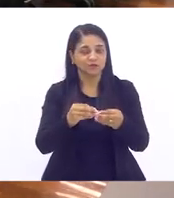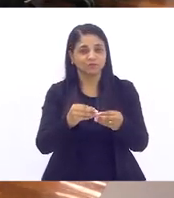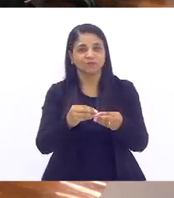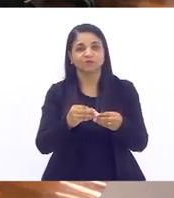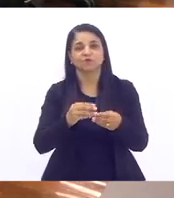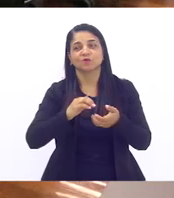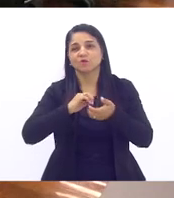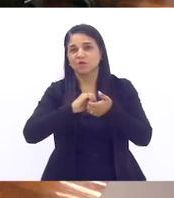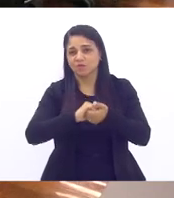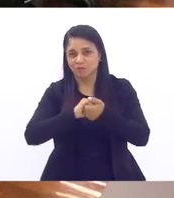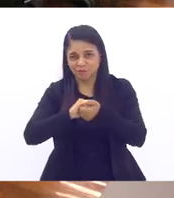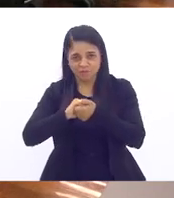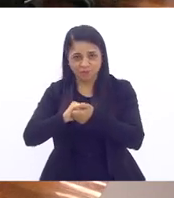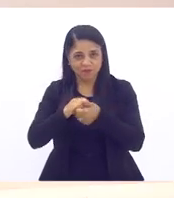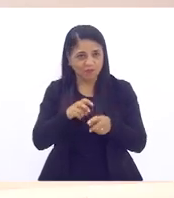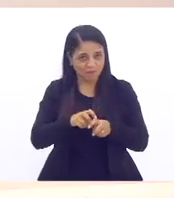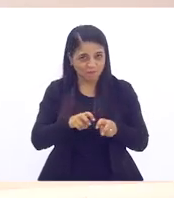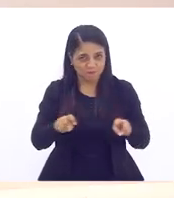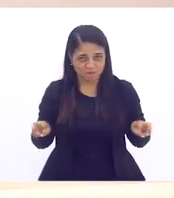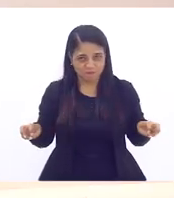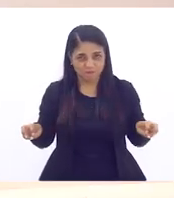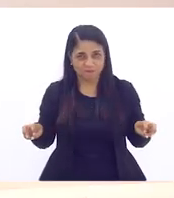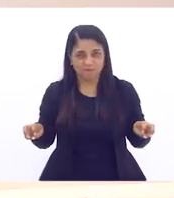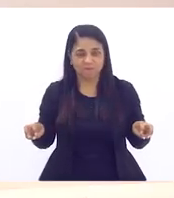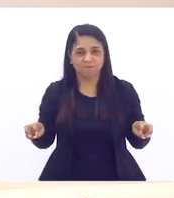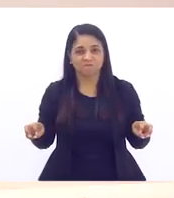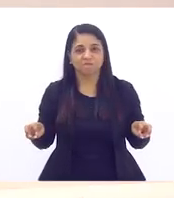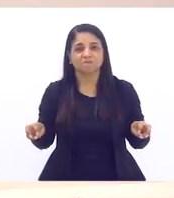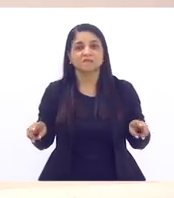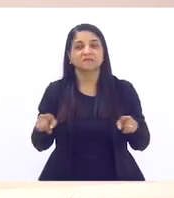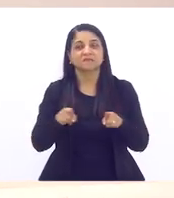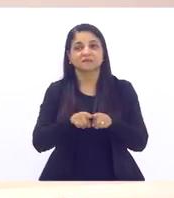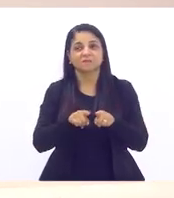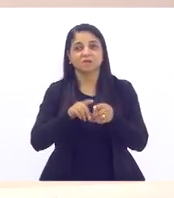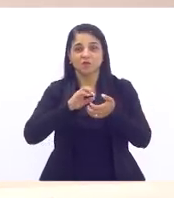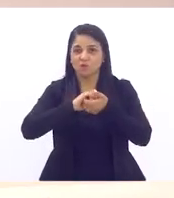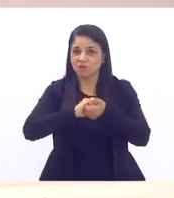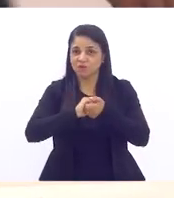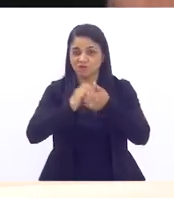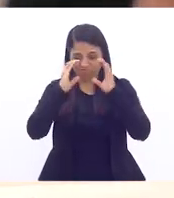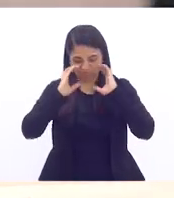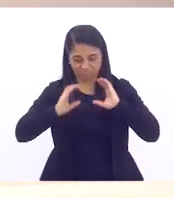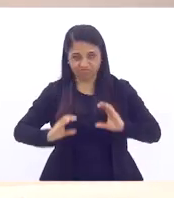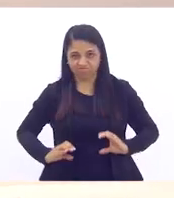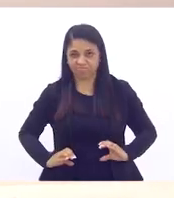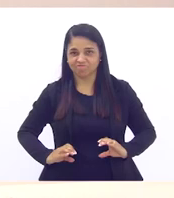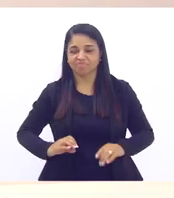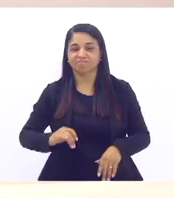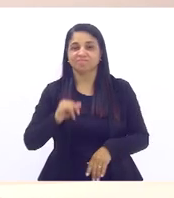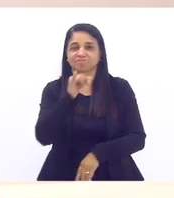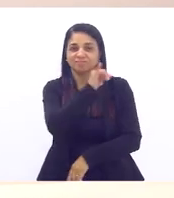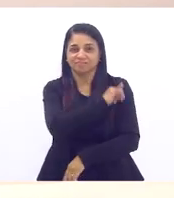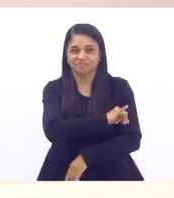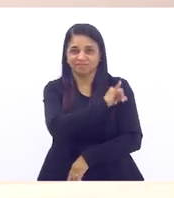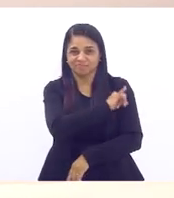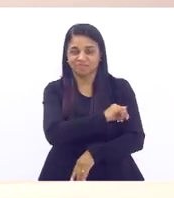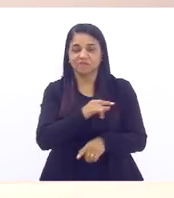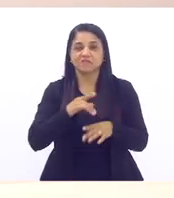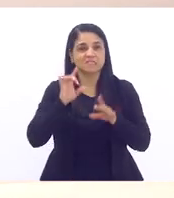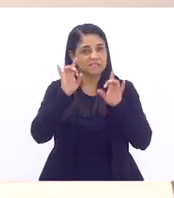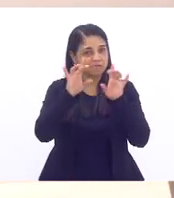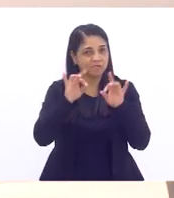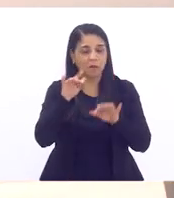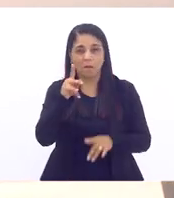toda a mesa quero cumprimentar também o cidadãos Fluminenses aqui presente em especial os pais